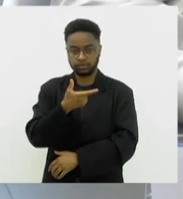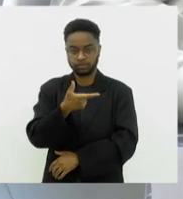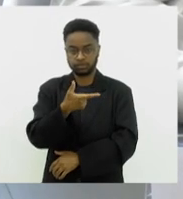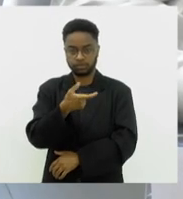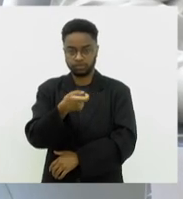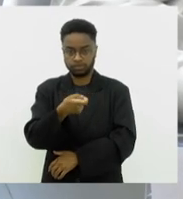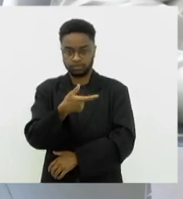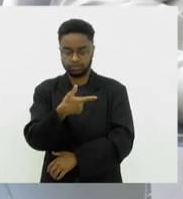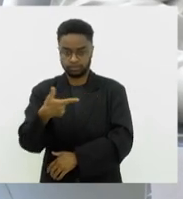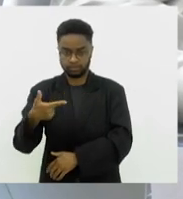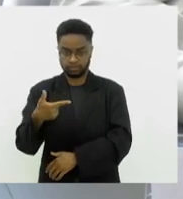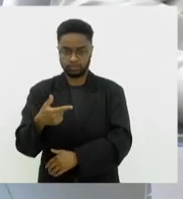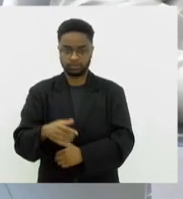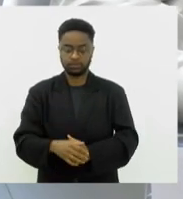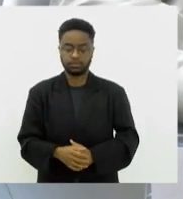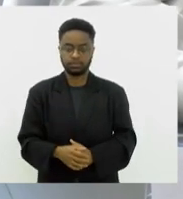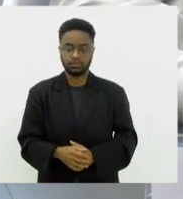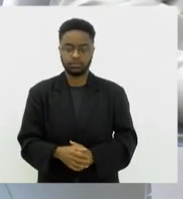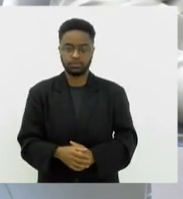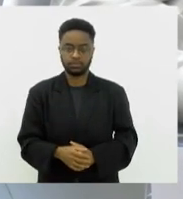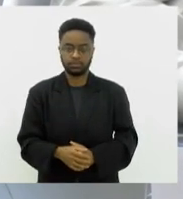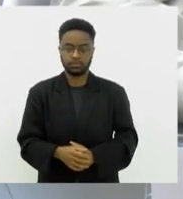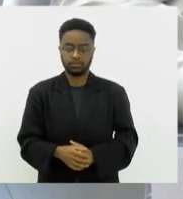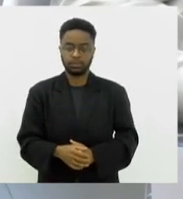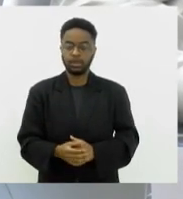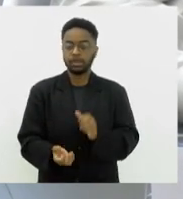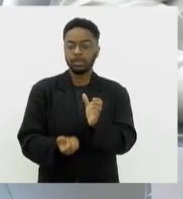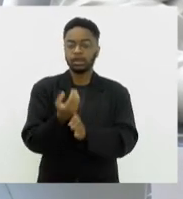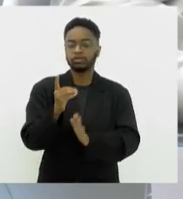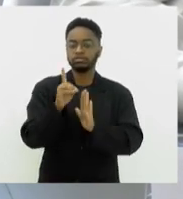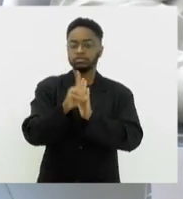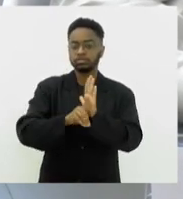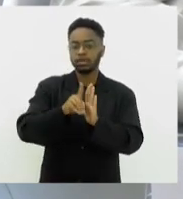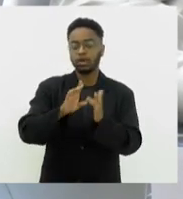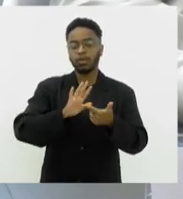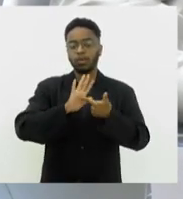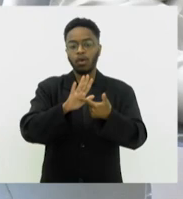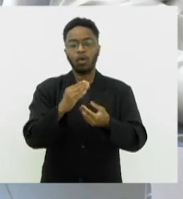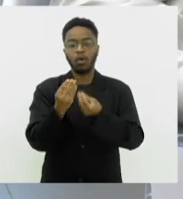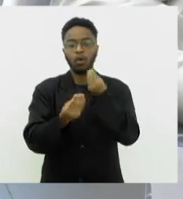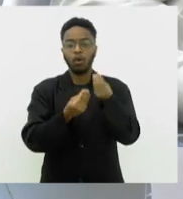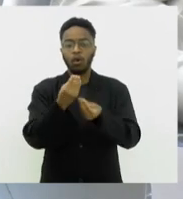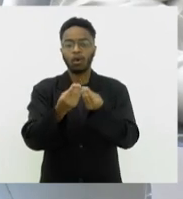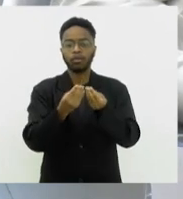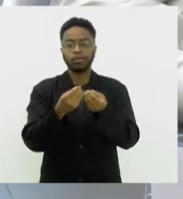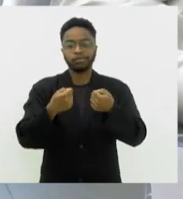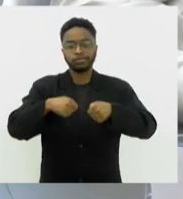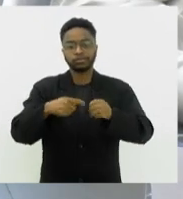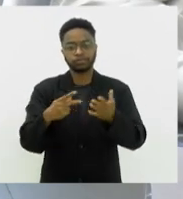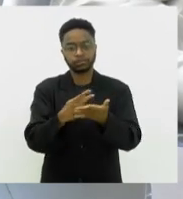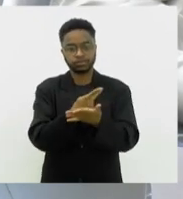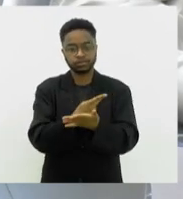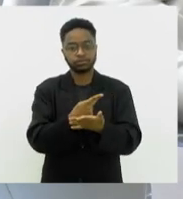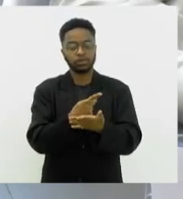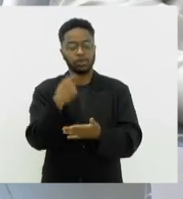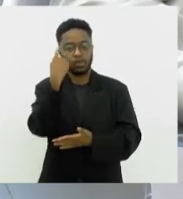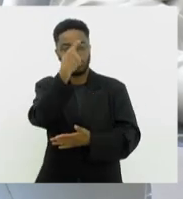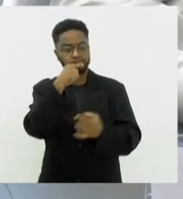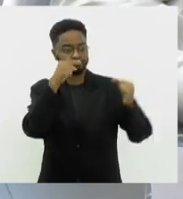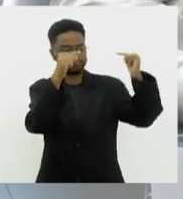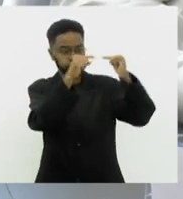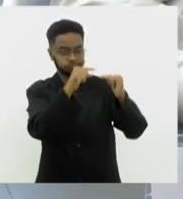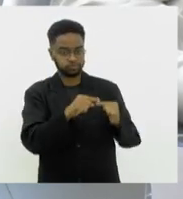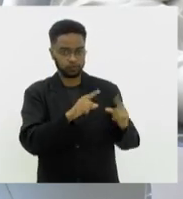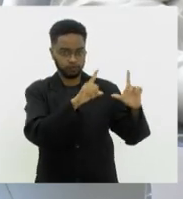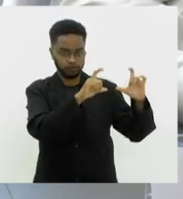2022 eh traçando diretrizes para para o reconhecimento de pessoas no entanto um relatório publicado